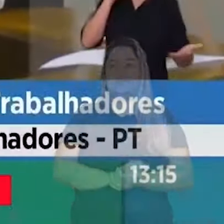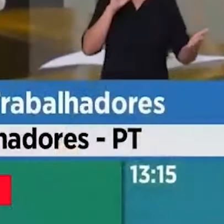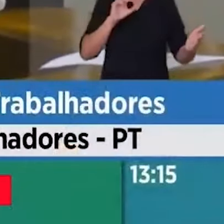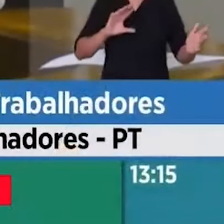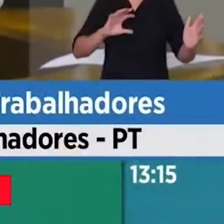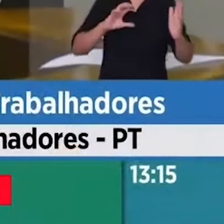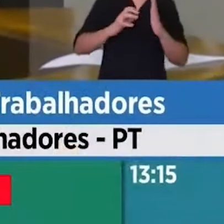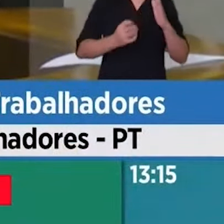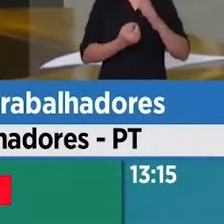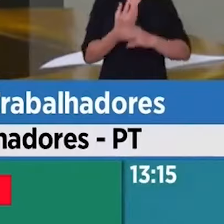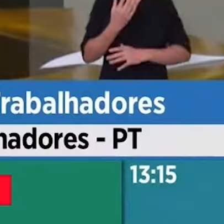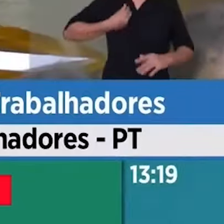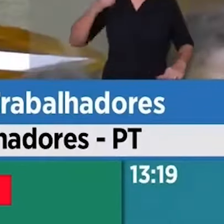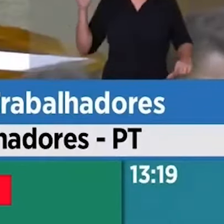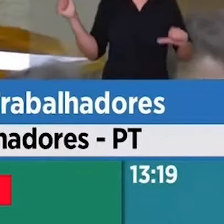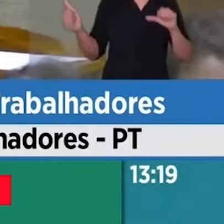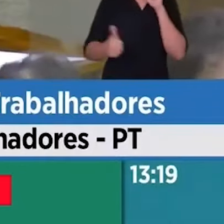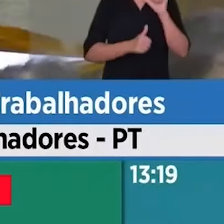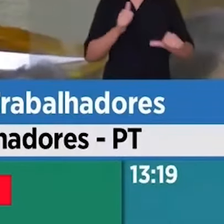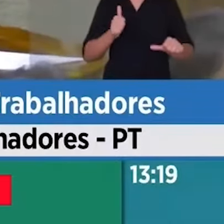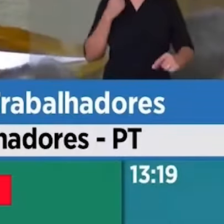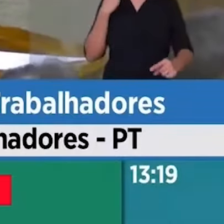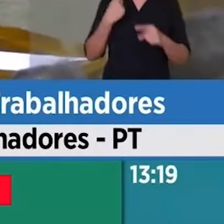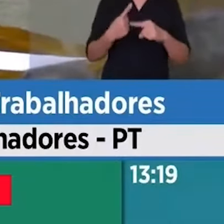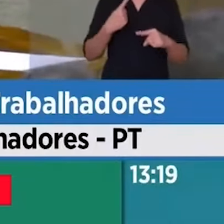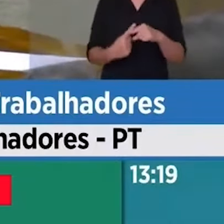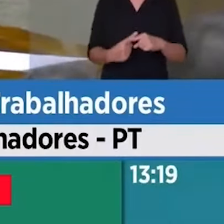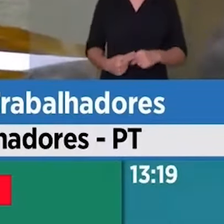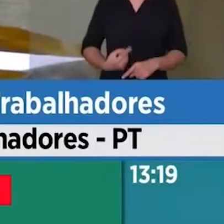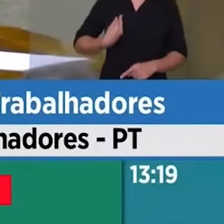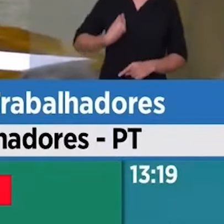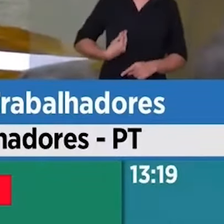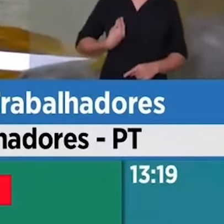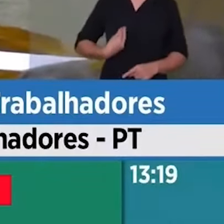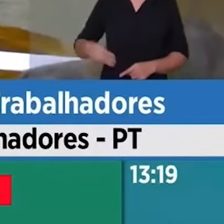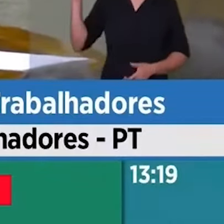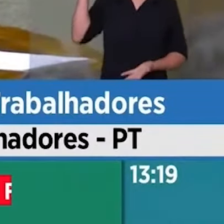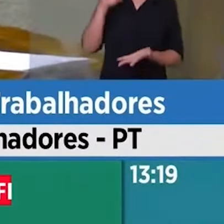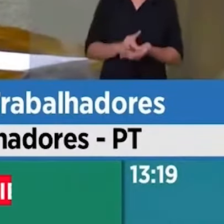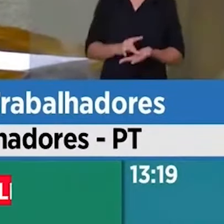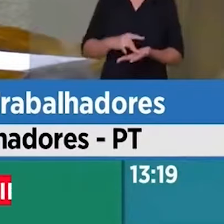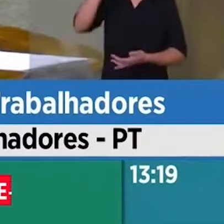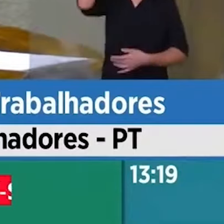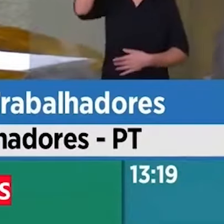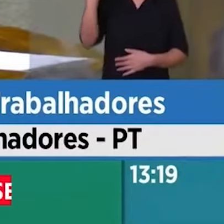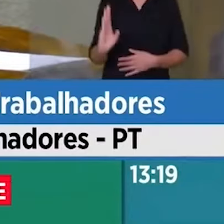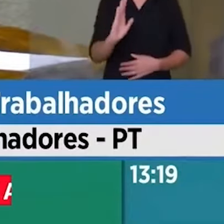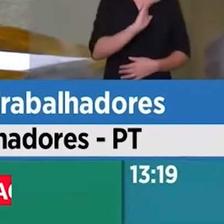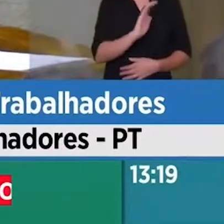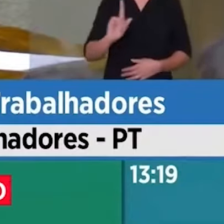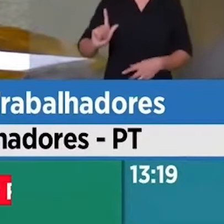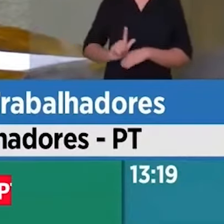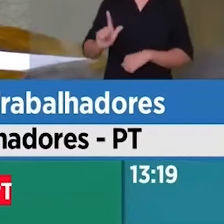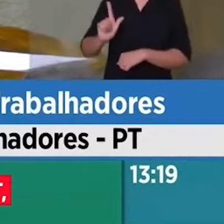mudar o Brasil e mudou, provando que havia e ainda há outro jeito de governar o país, olhando,